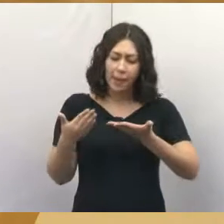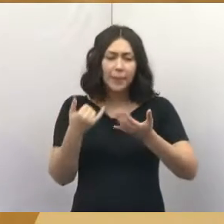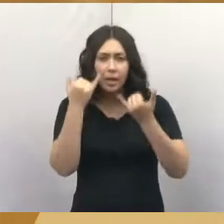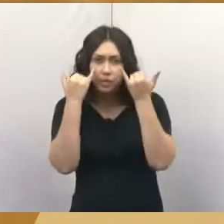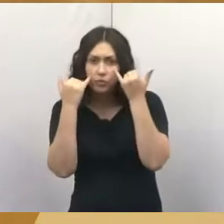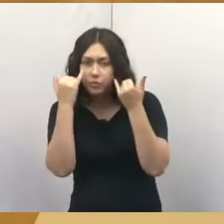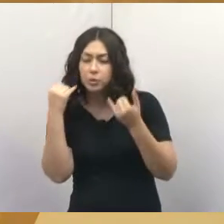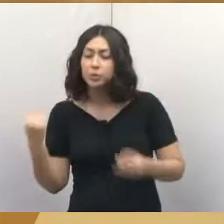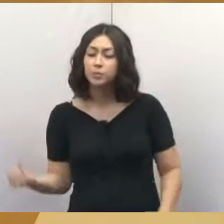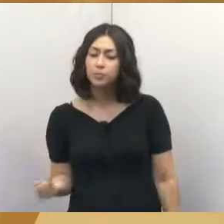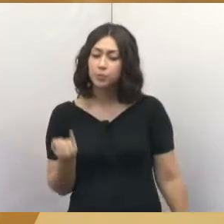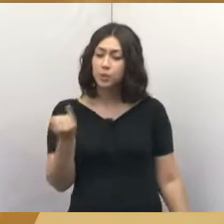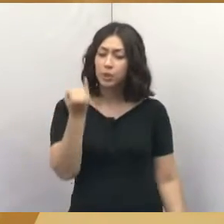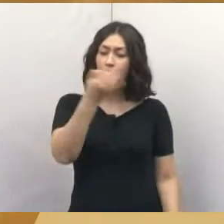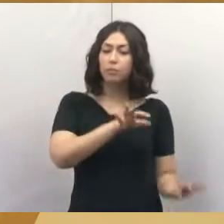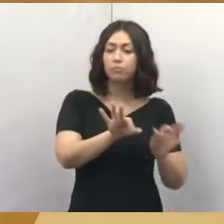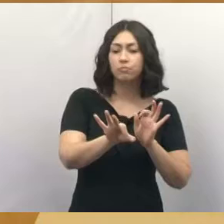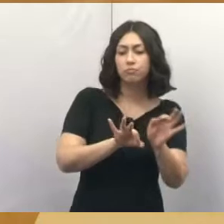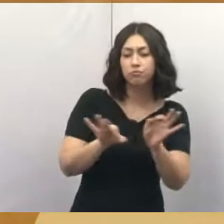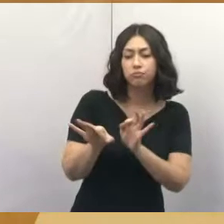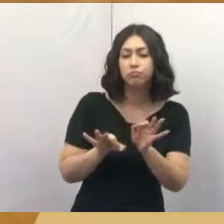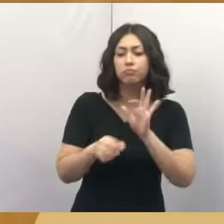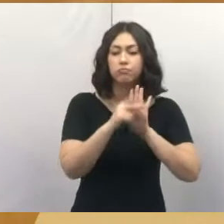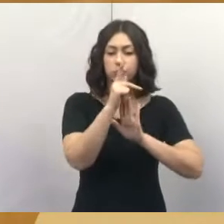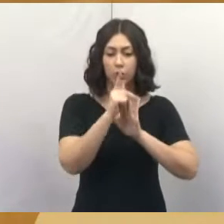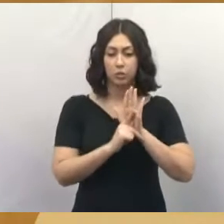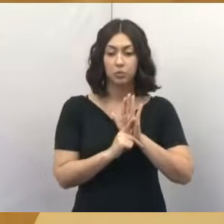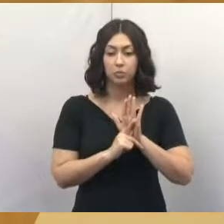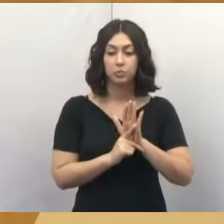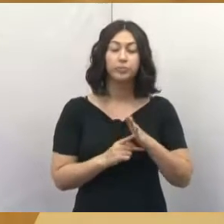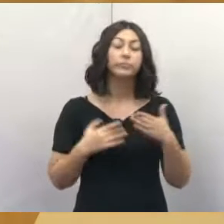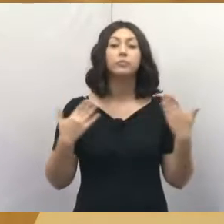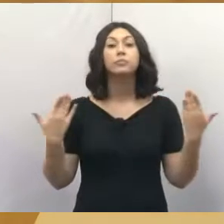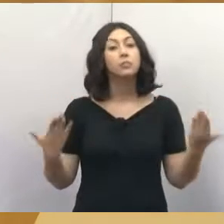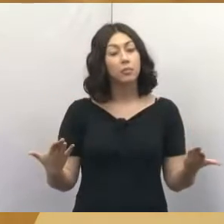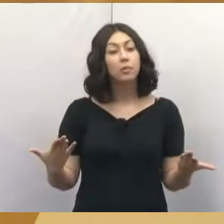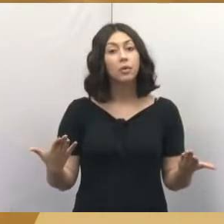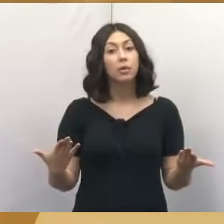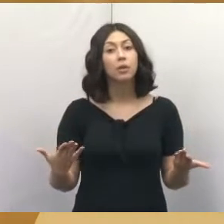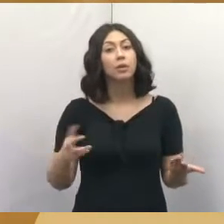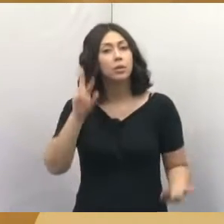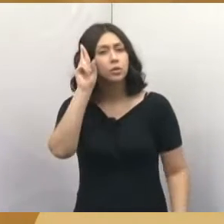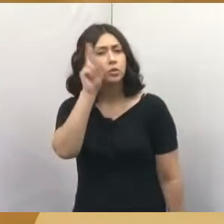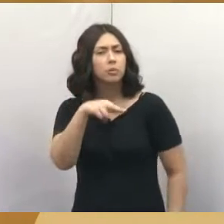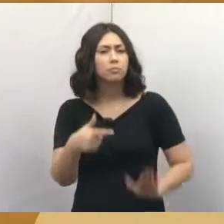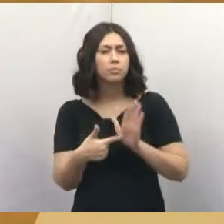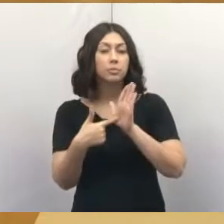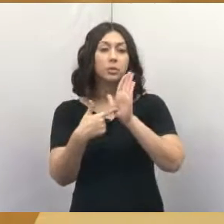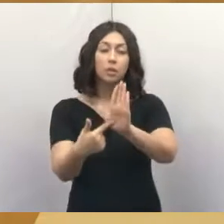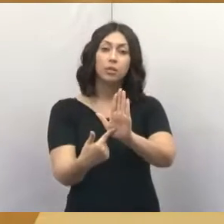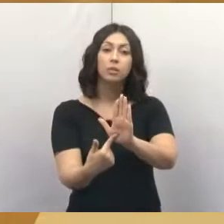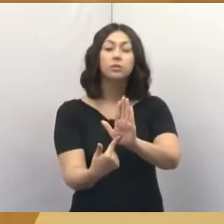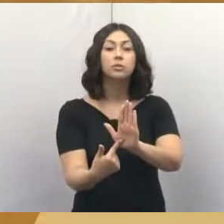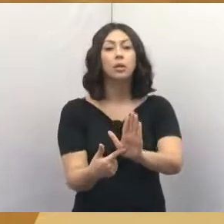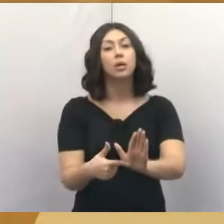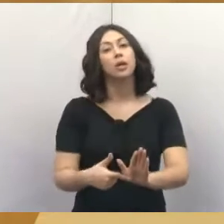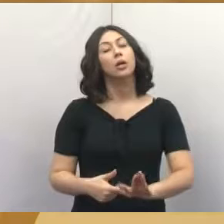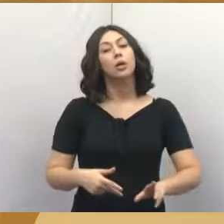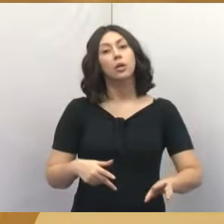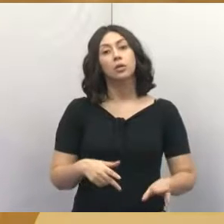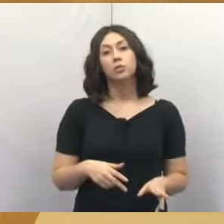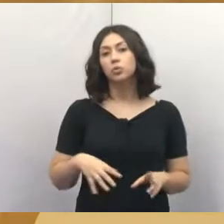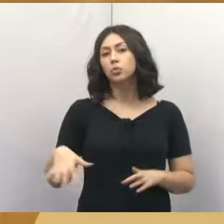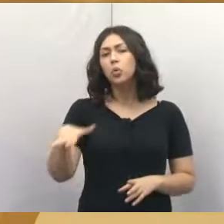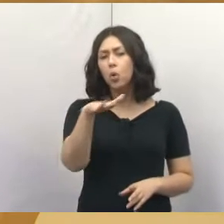informações imprescindíveis para o embasamento deste projeto. Sendo assim, pelas razões aqui apresentadas, por se tratar de matéria